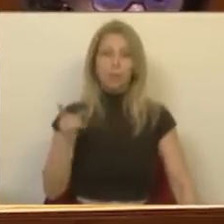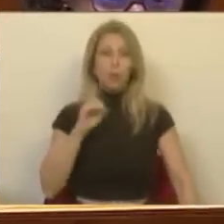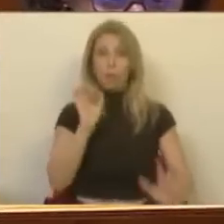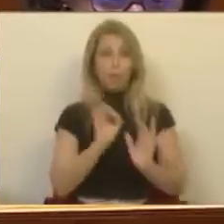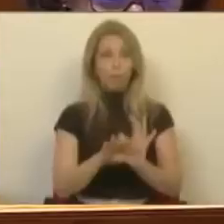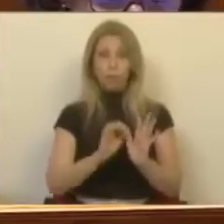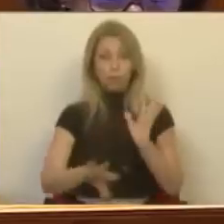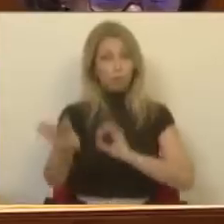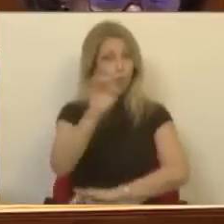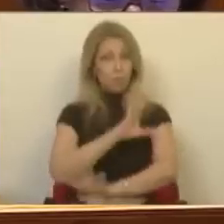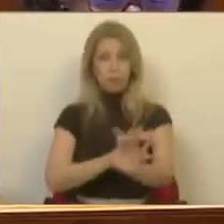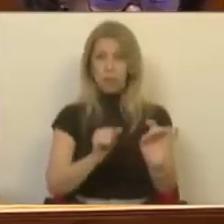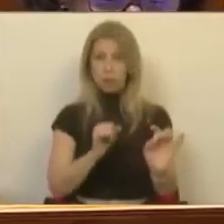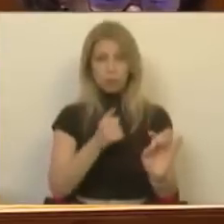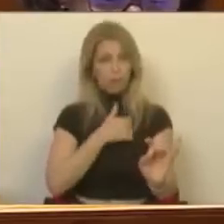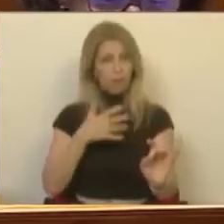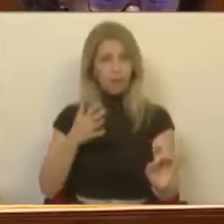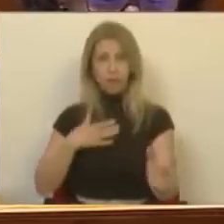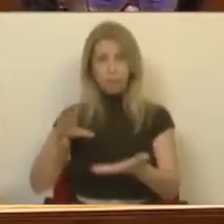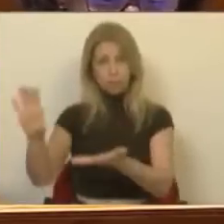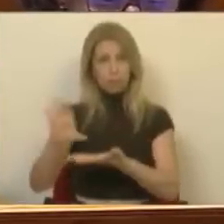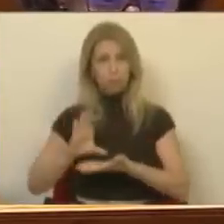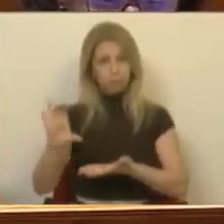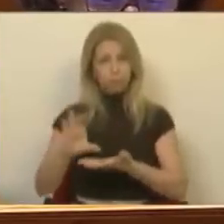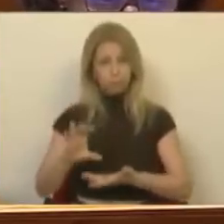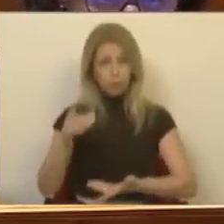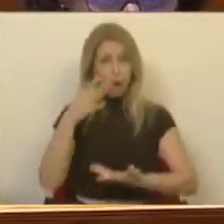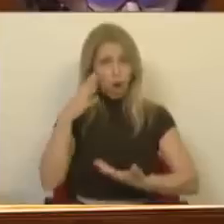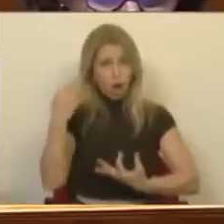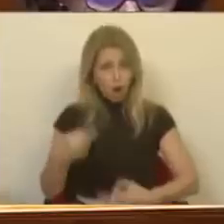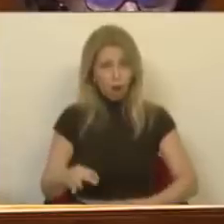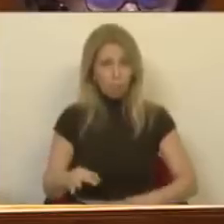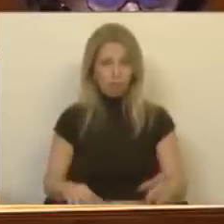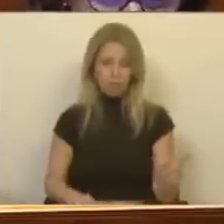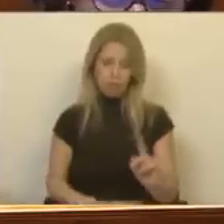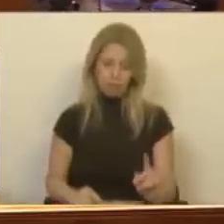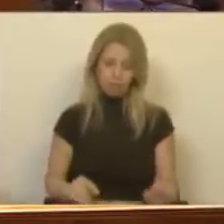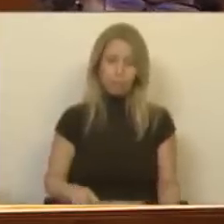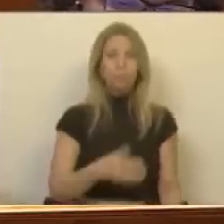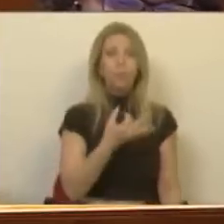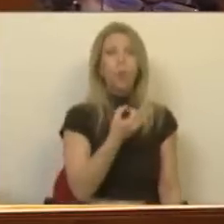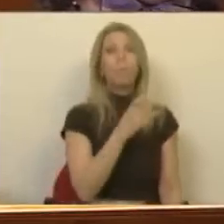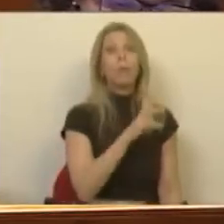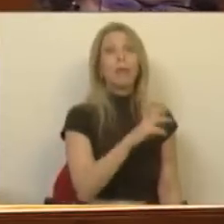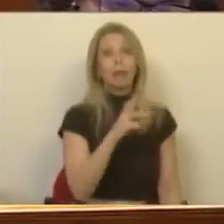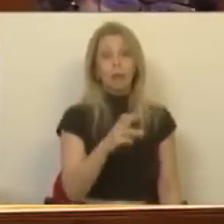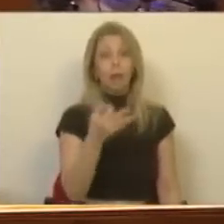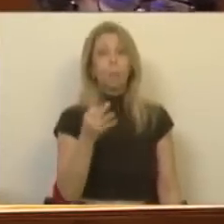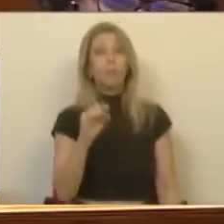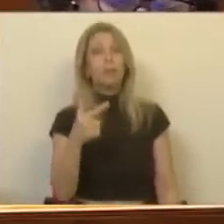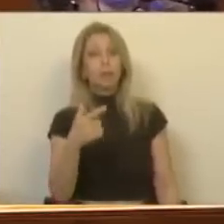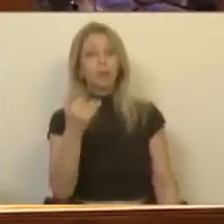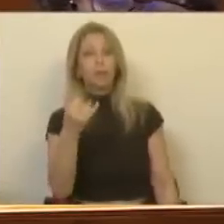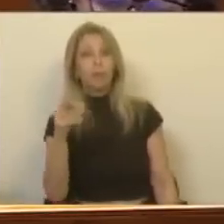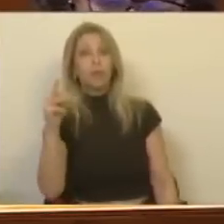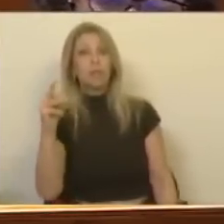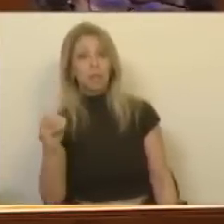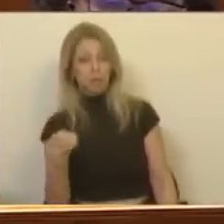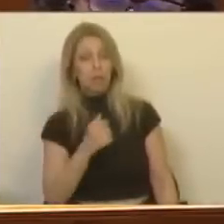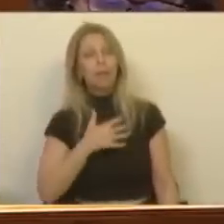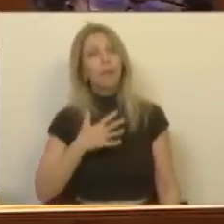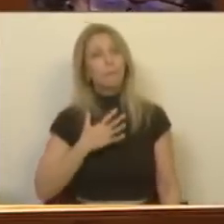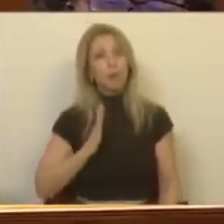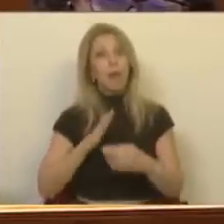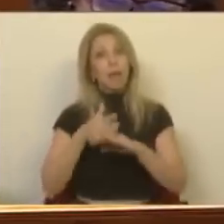Fundos comunitários que as empresas recebem normalmente entre o PR e o PT 2030 as empresas vão ter acessíveis